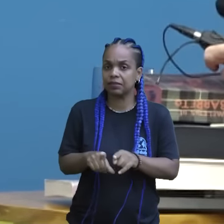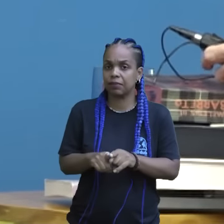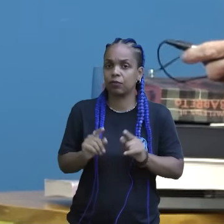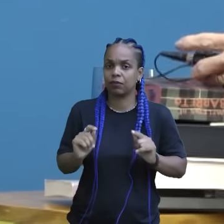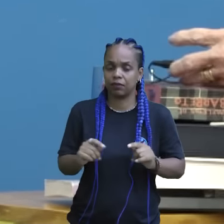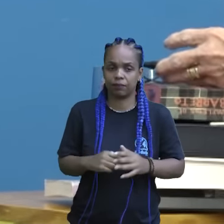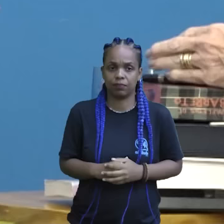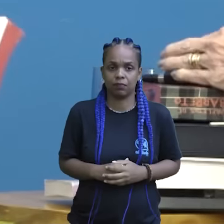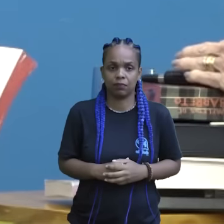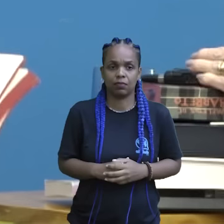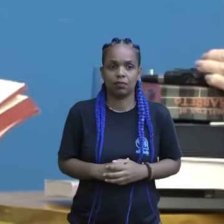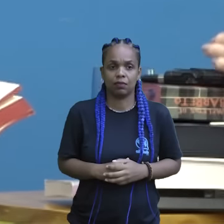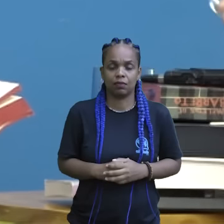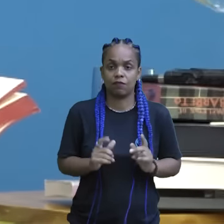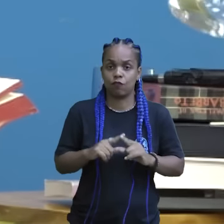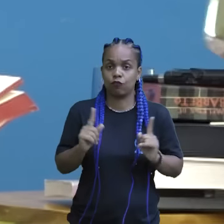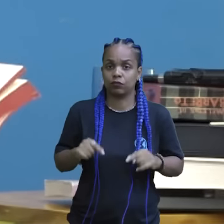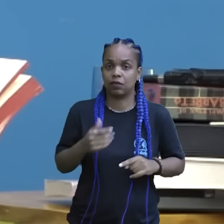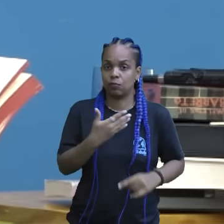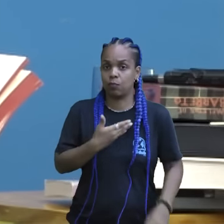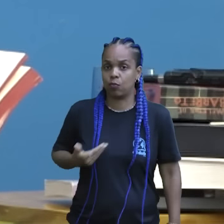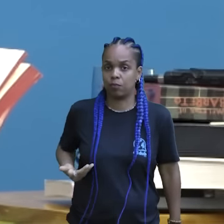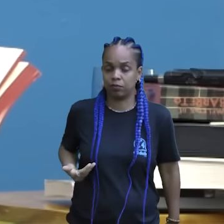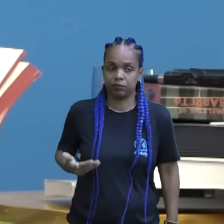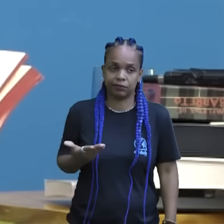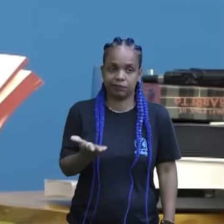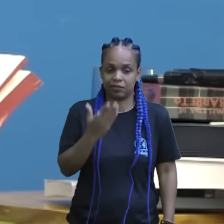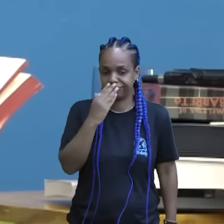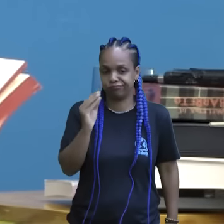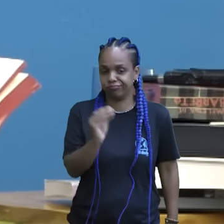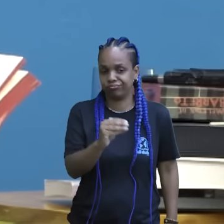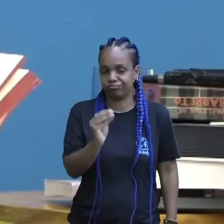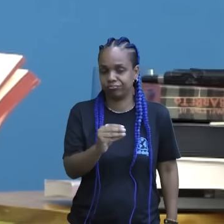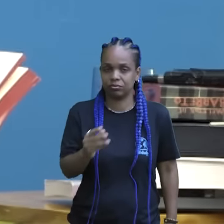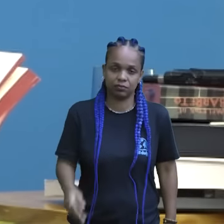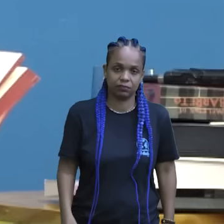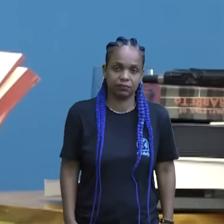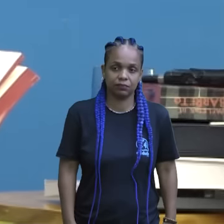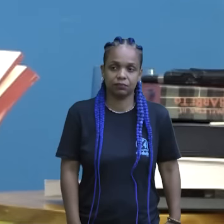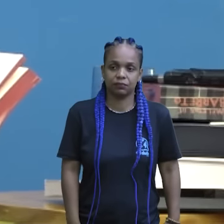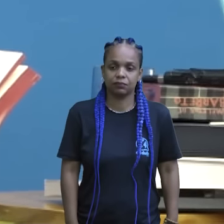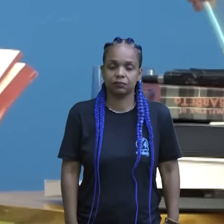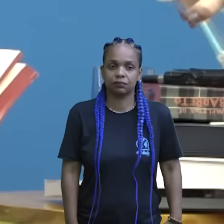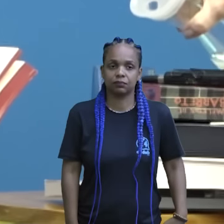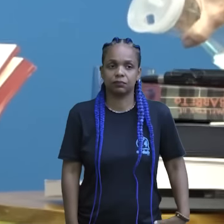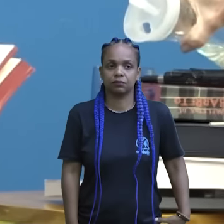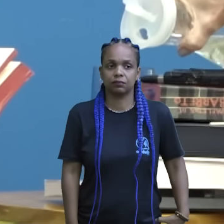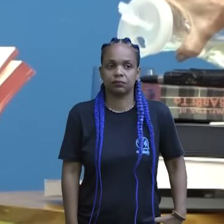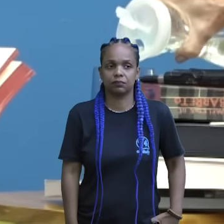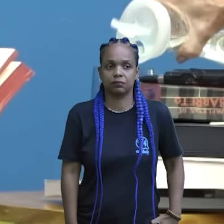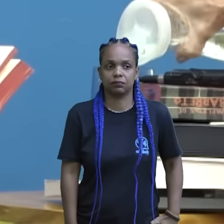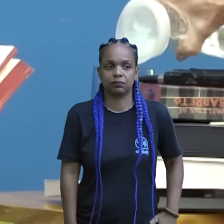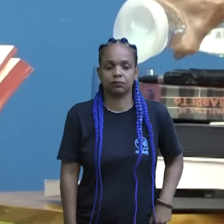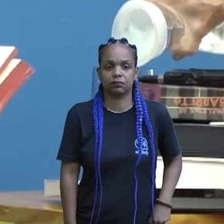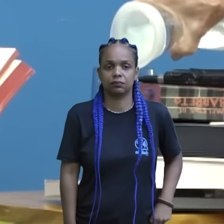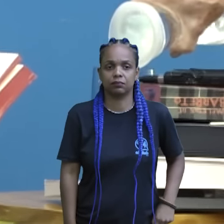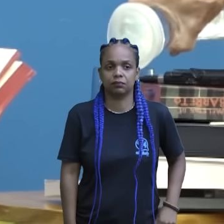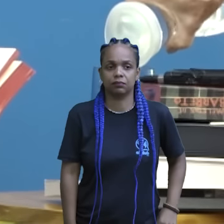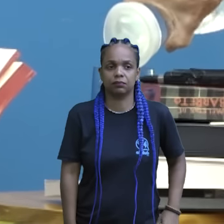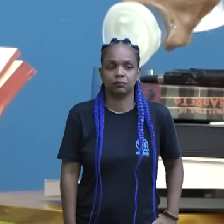recomendo muito essa crônica, conto que se chama Três Gênios da Secretaria. Eu vou ler só um parágrafo em que ele diz o